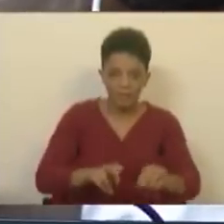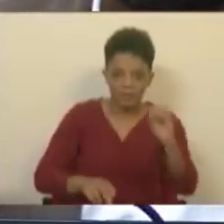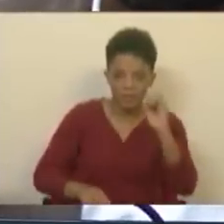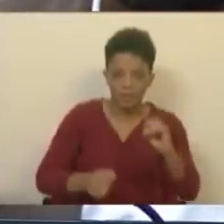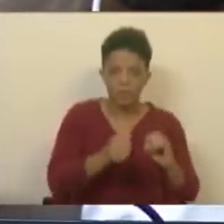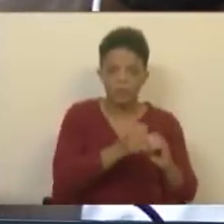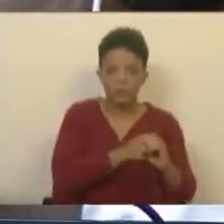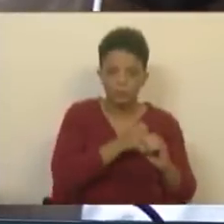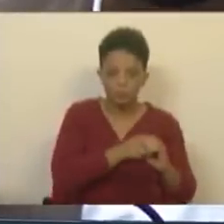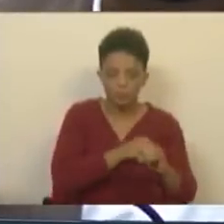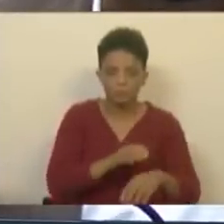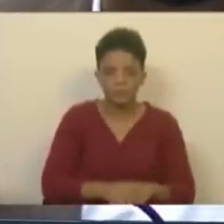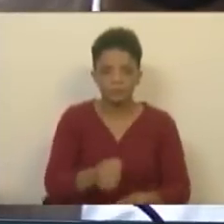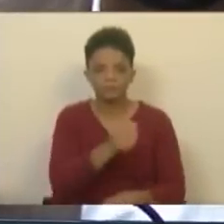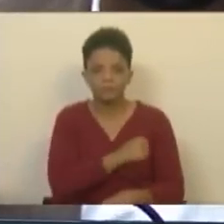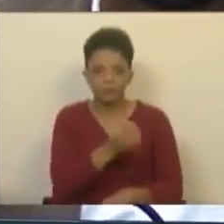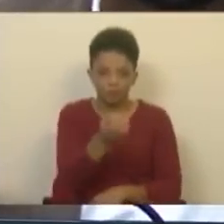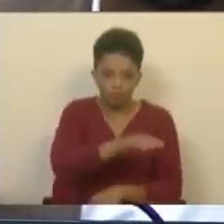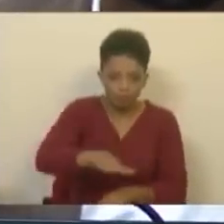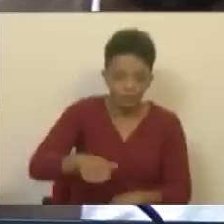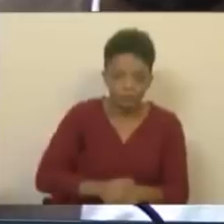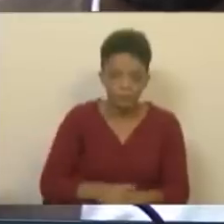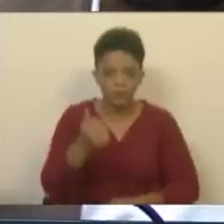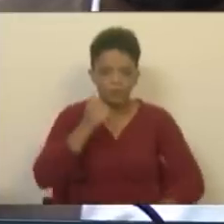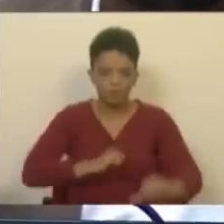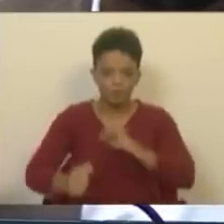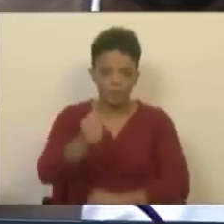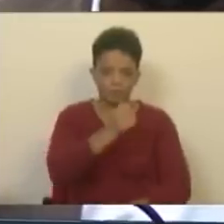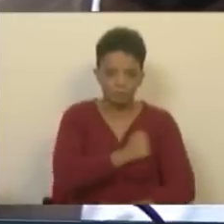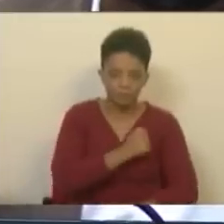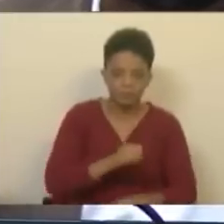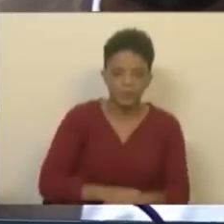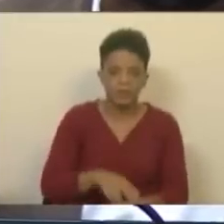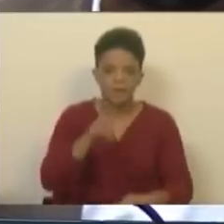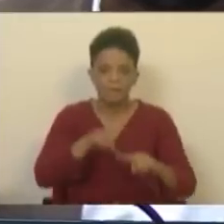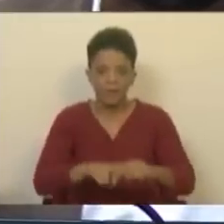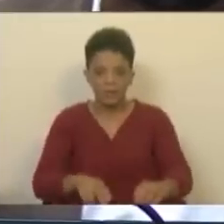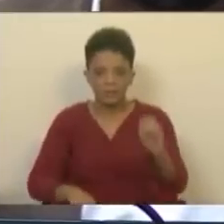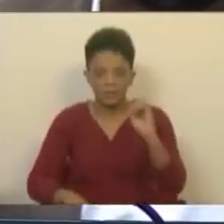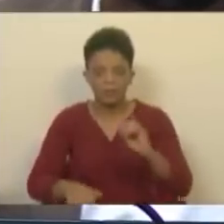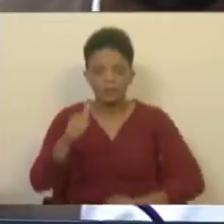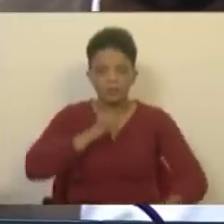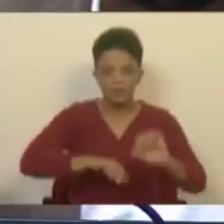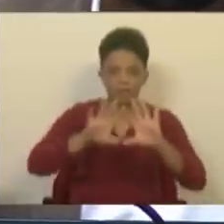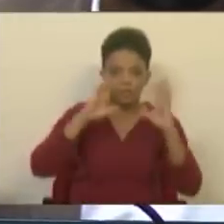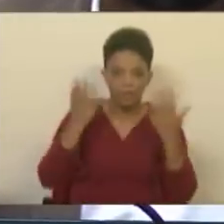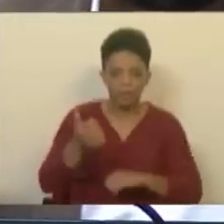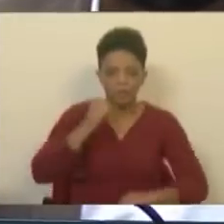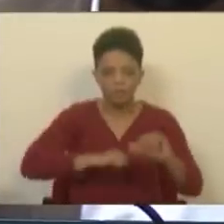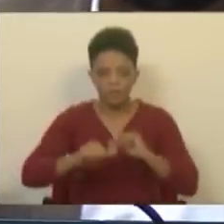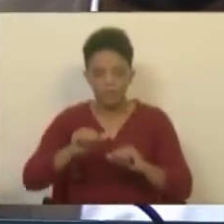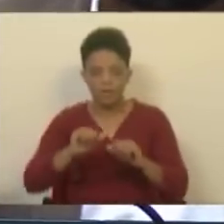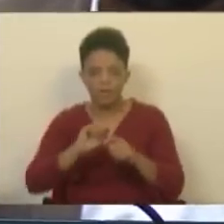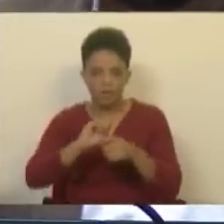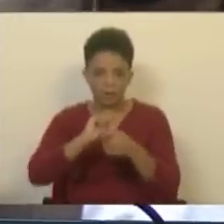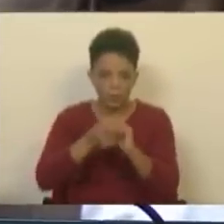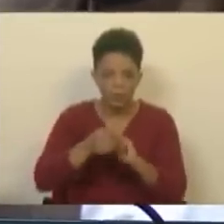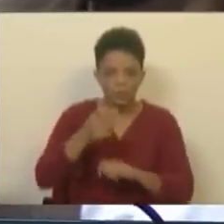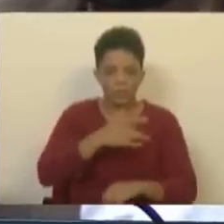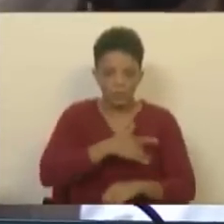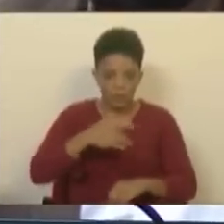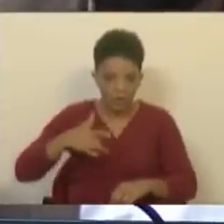cardiologia cardiologia pediátrica cirurgia cardíaca zero vagas para cirurgia geral cirurgia plástica cirurgia